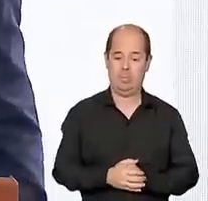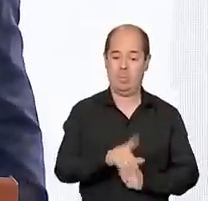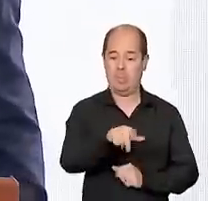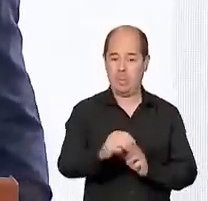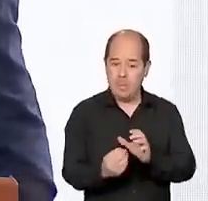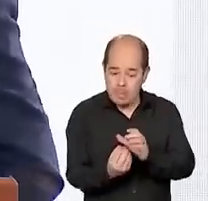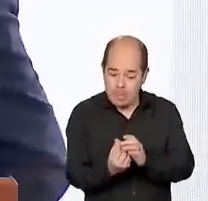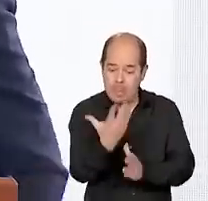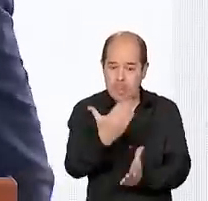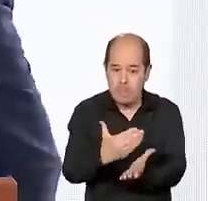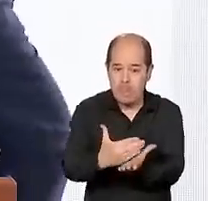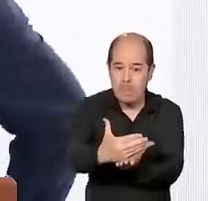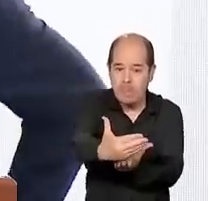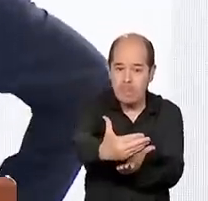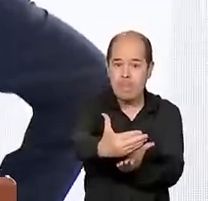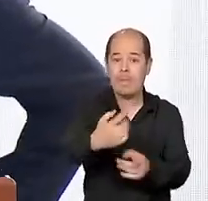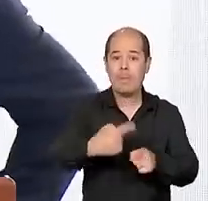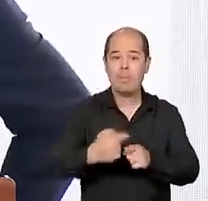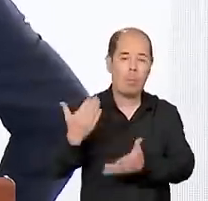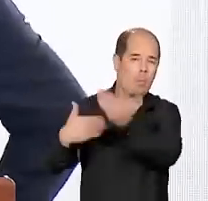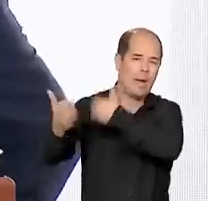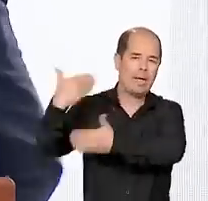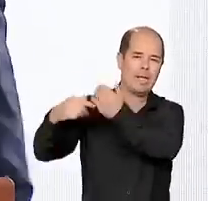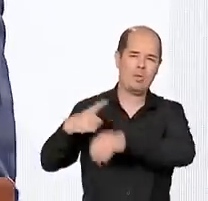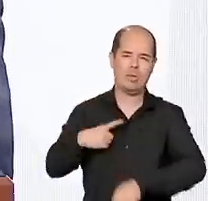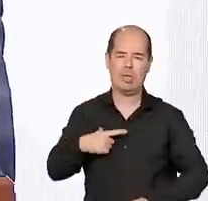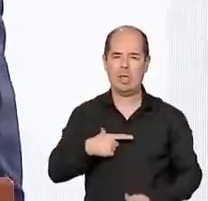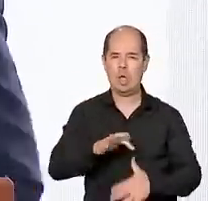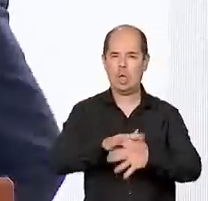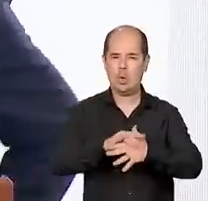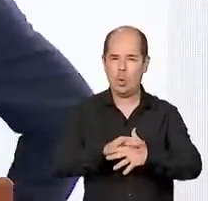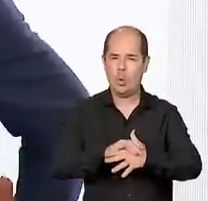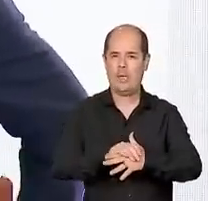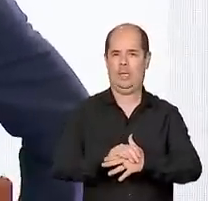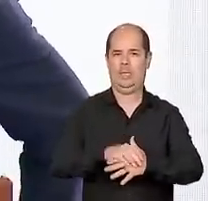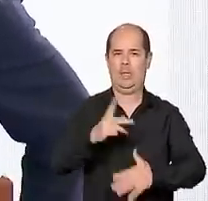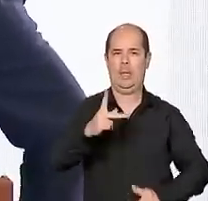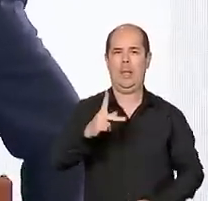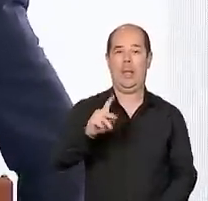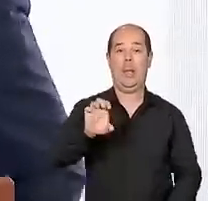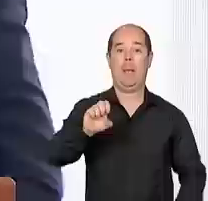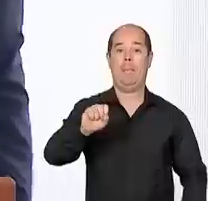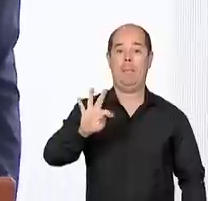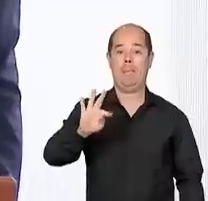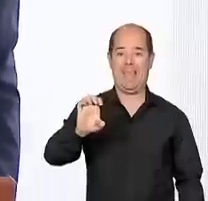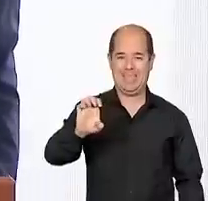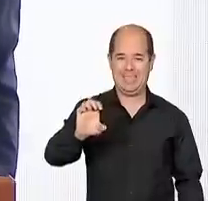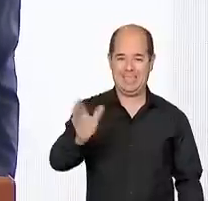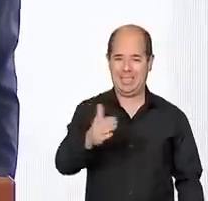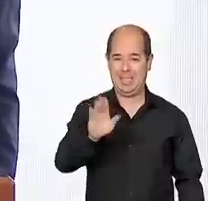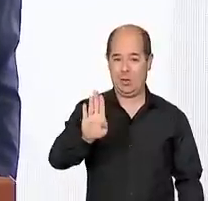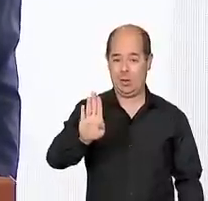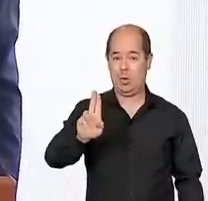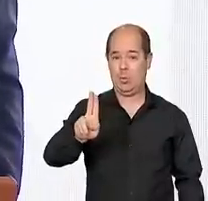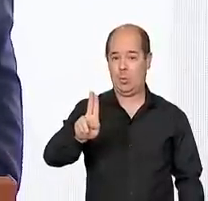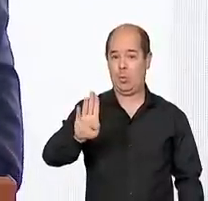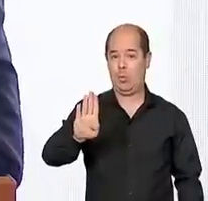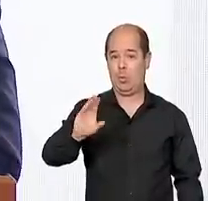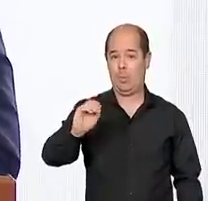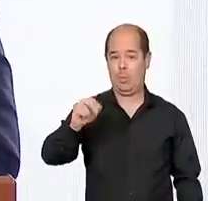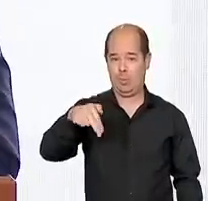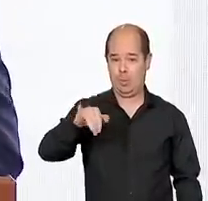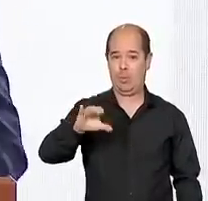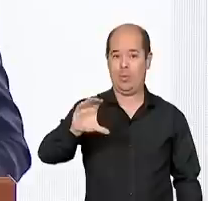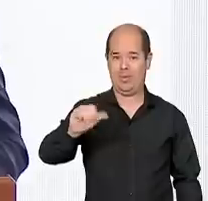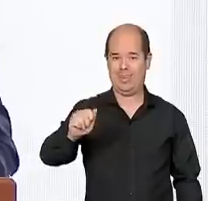Nasceram em razão da peste bubônica, que o Brasil dependia do soro antipastoso do Instituto